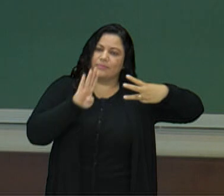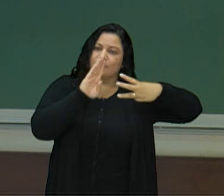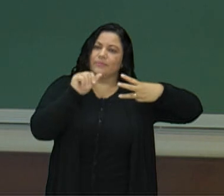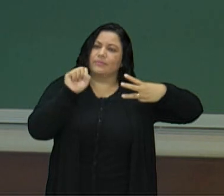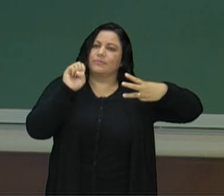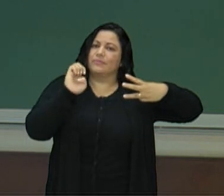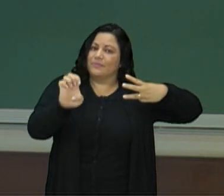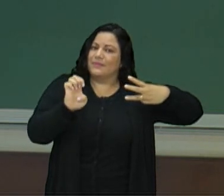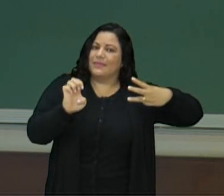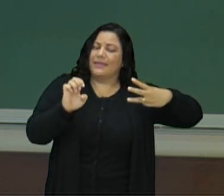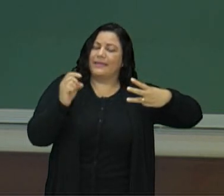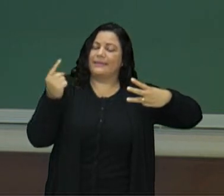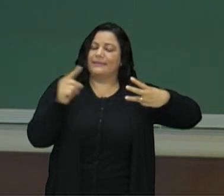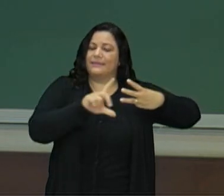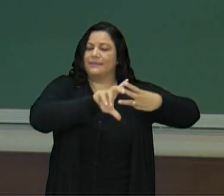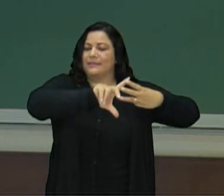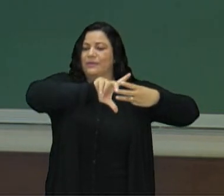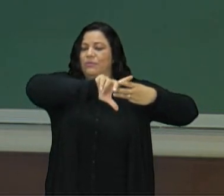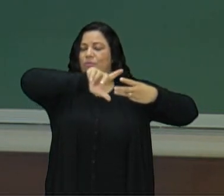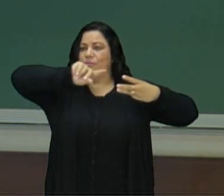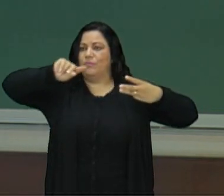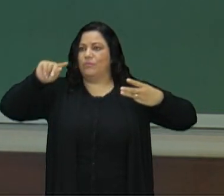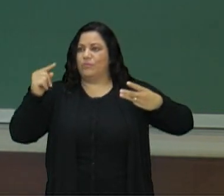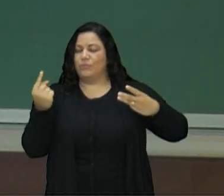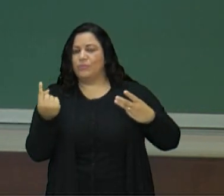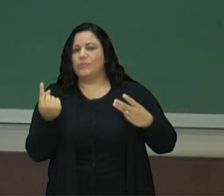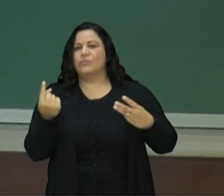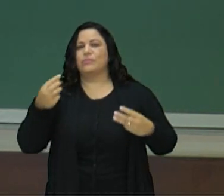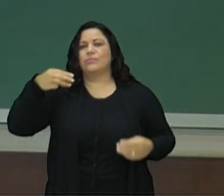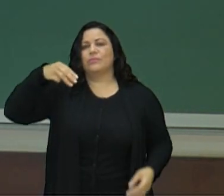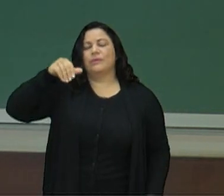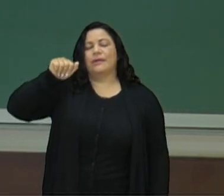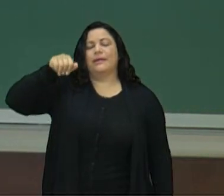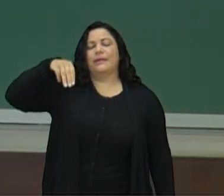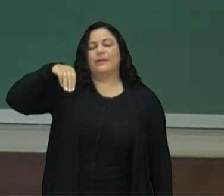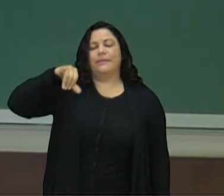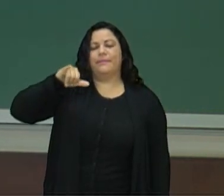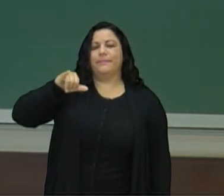aminoácido. 3 bases, 1 aminoácido. Lembra o exercício que a gente fez na aula?